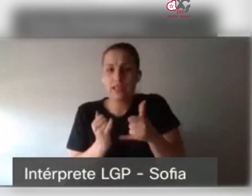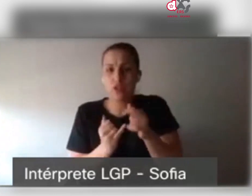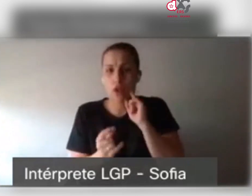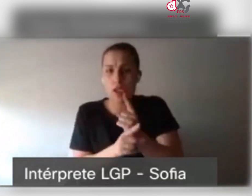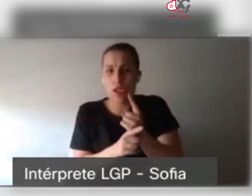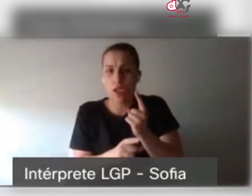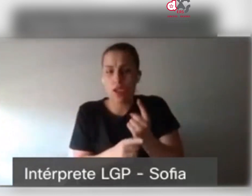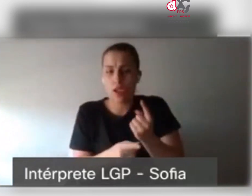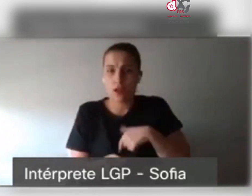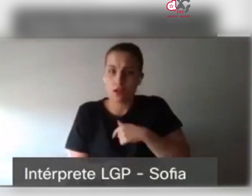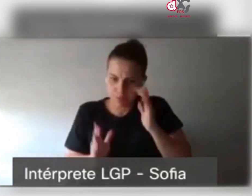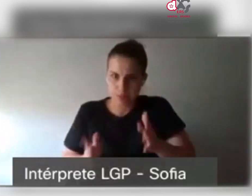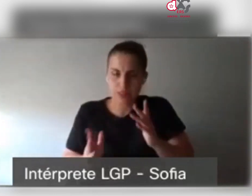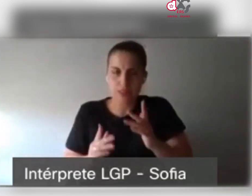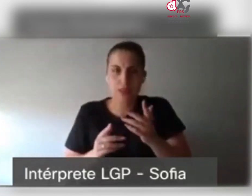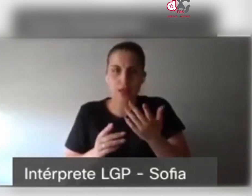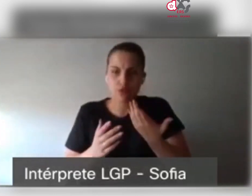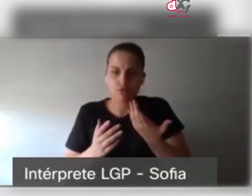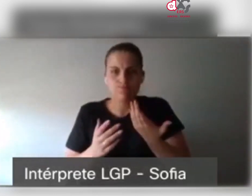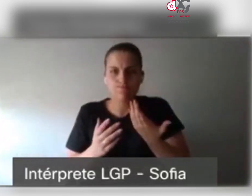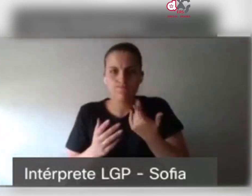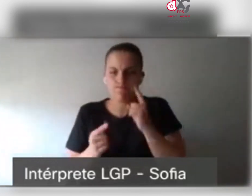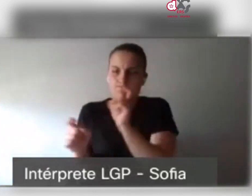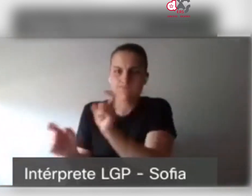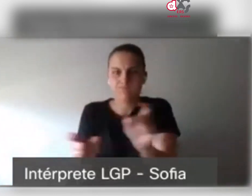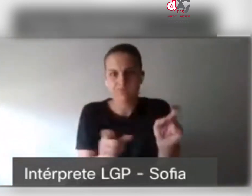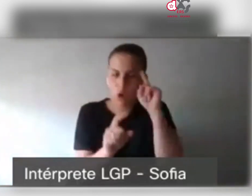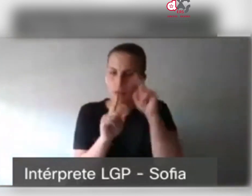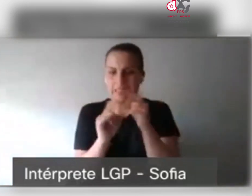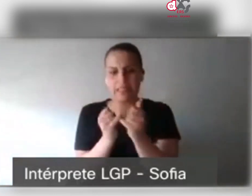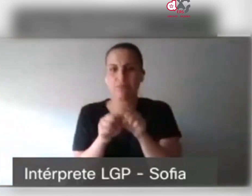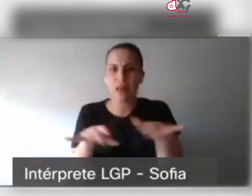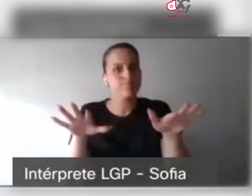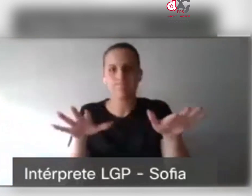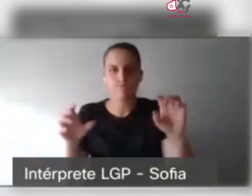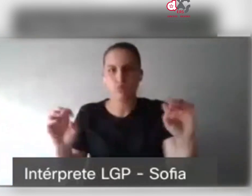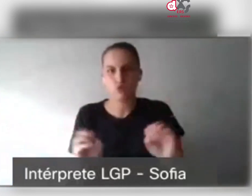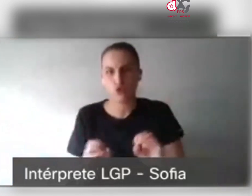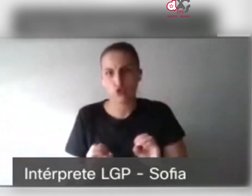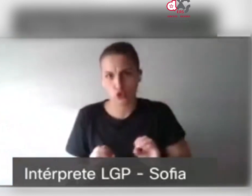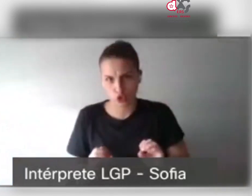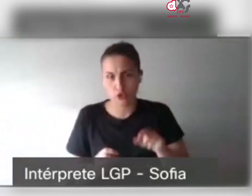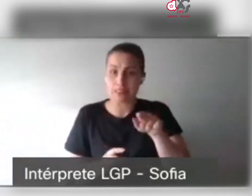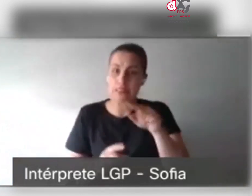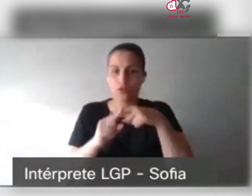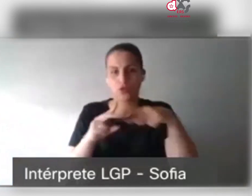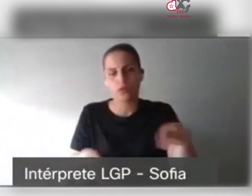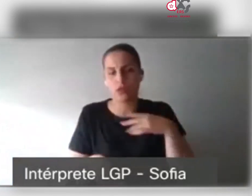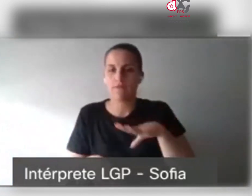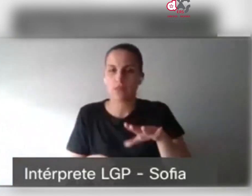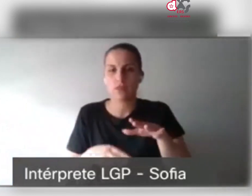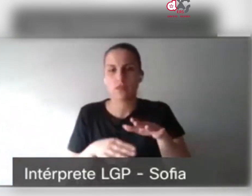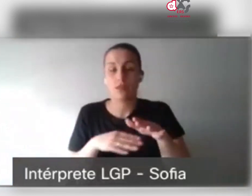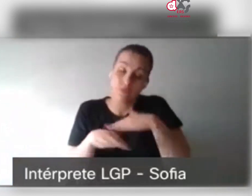nós continuamos a ter que ter medidas que mitiguem esse risco de propagação da infecção, e foi isso que os hospitais fizeram durante